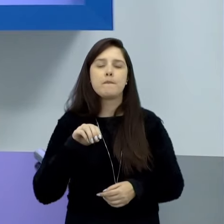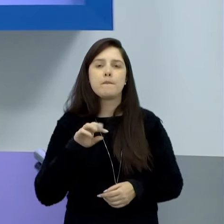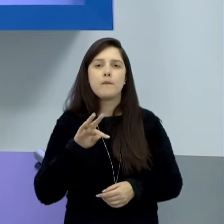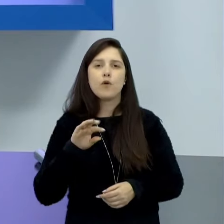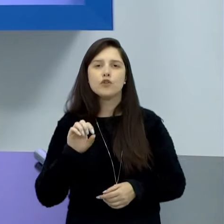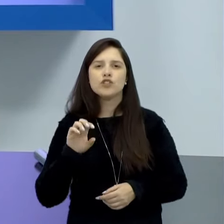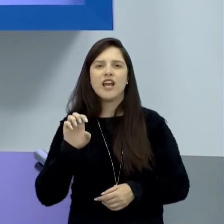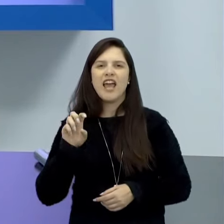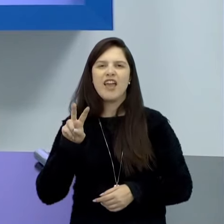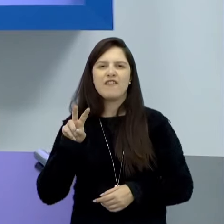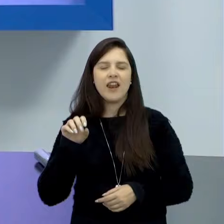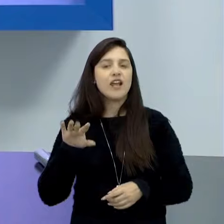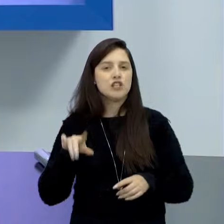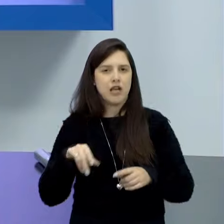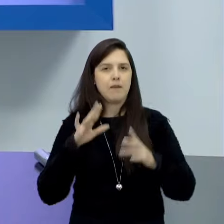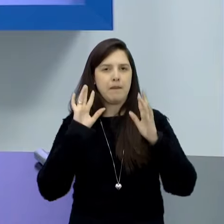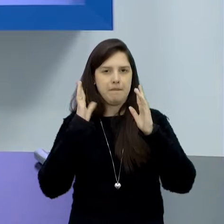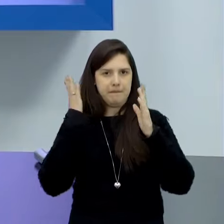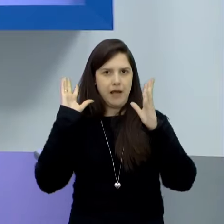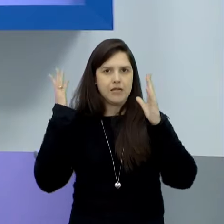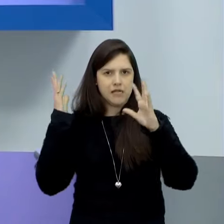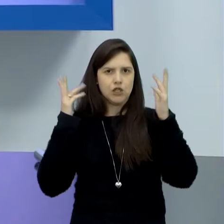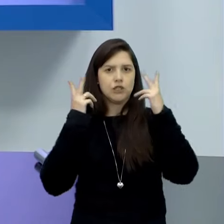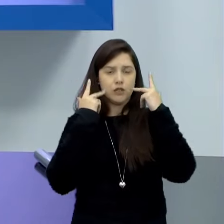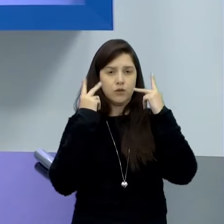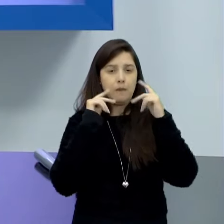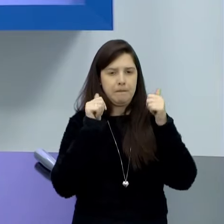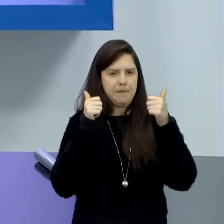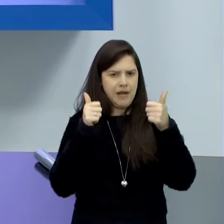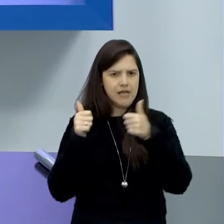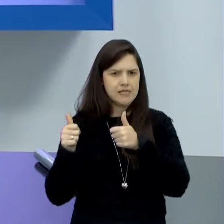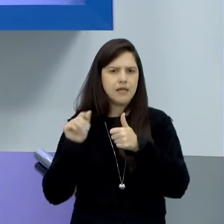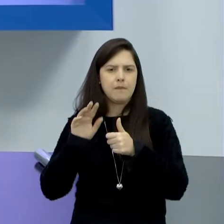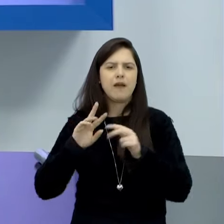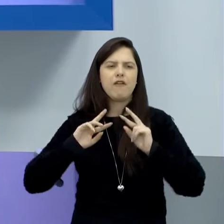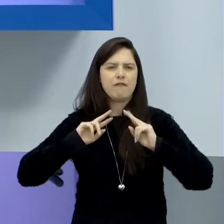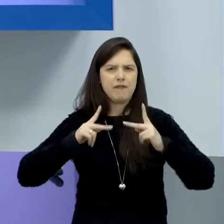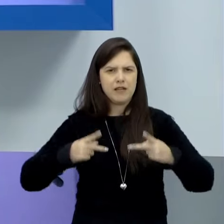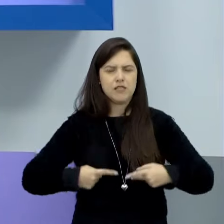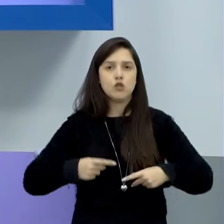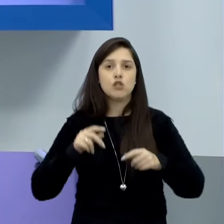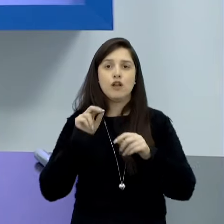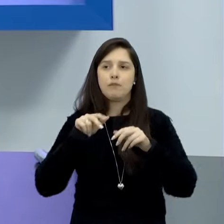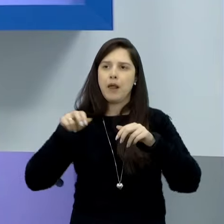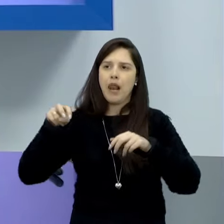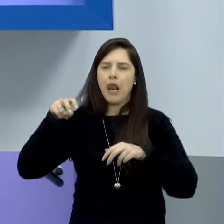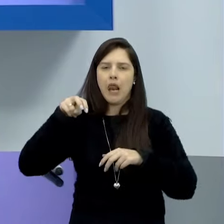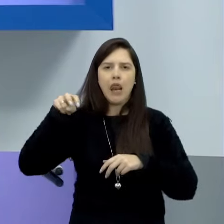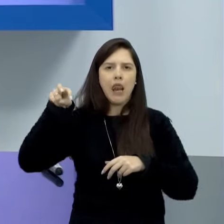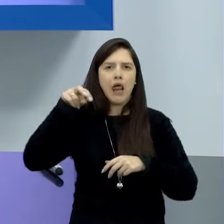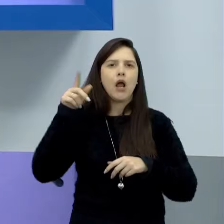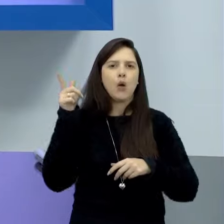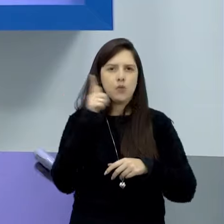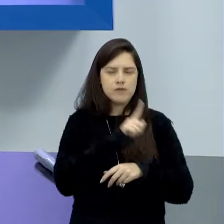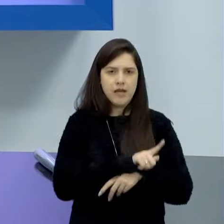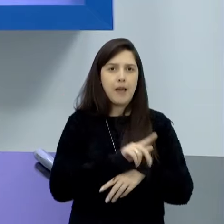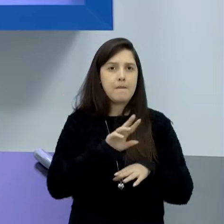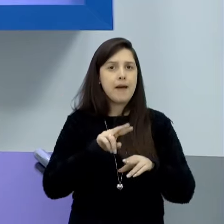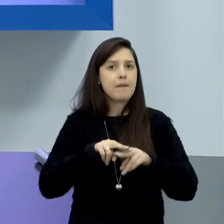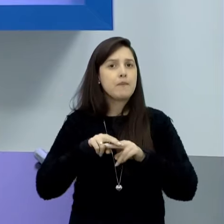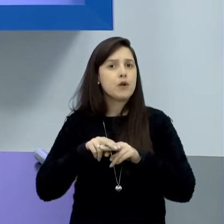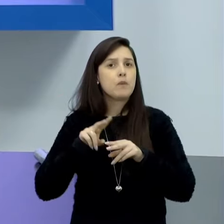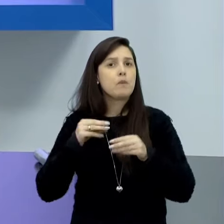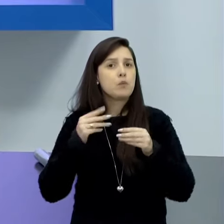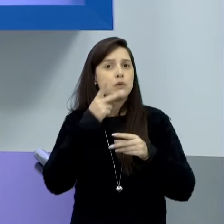paisagem natural. Beleza. Mesmo vários seres humanos fazendo trilhas, né, no Monte Everest. Porém,